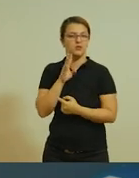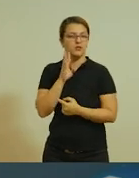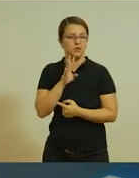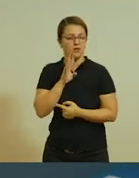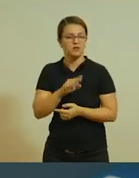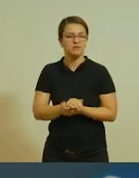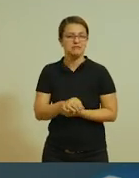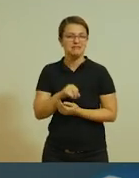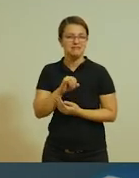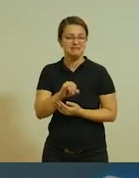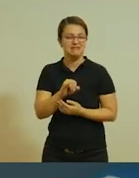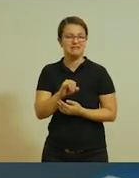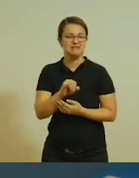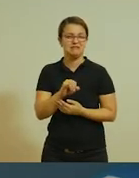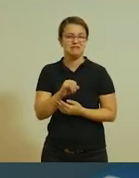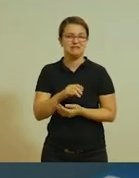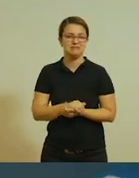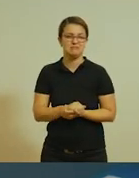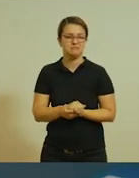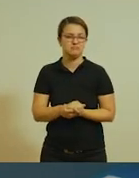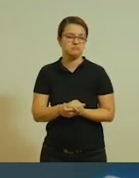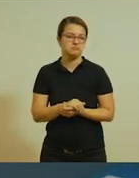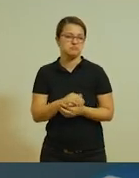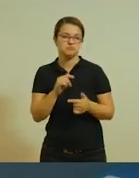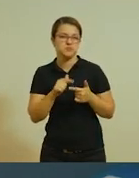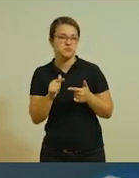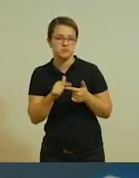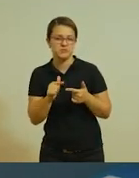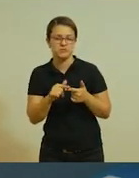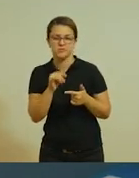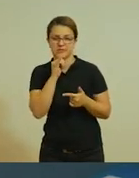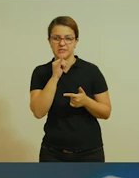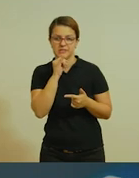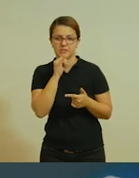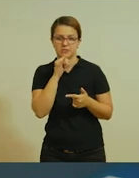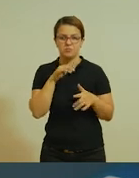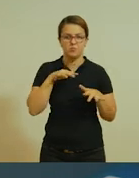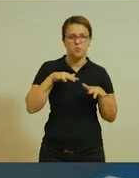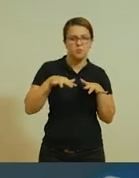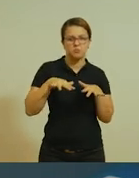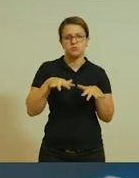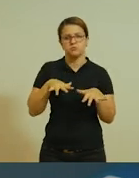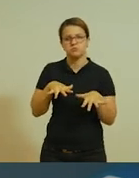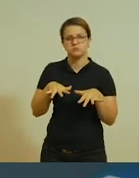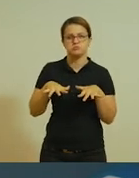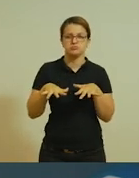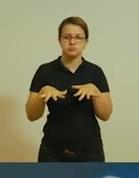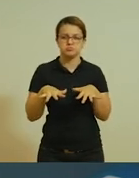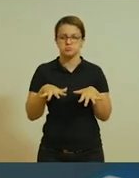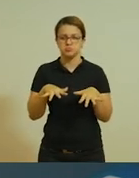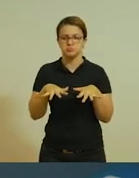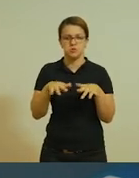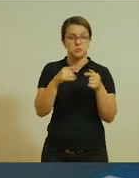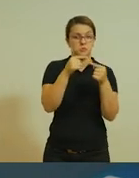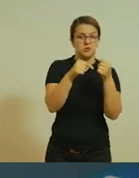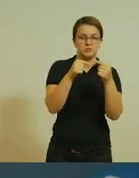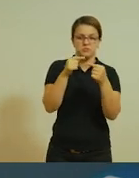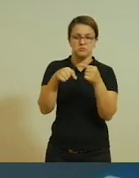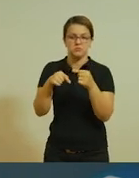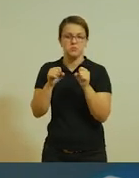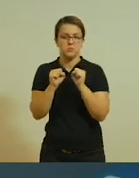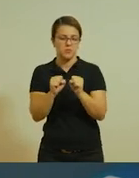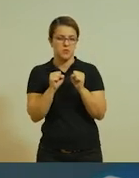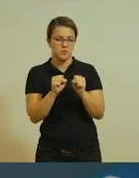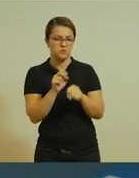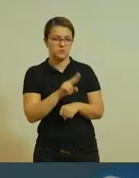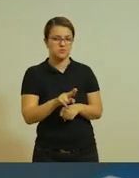Se ela tiver algumas limitações, mas não for cadeirante e ela conseguir fazer alguns movimentos que não sejam esse, você pode